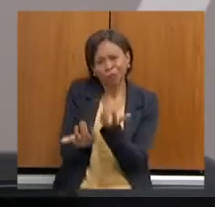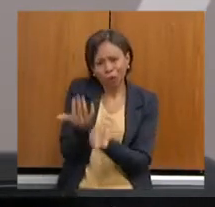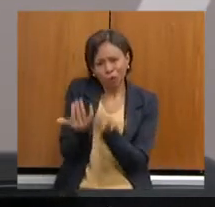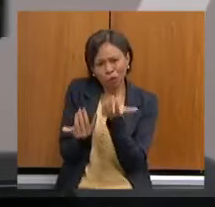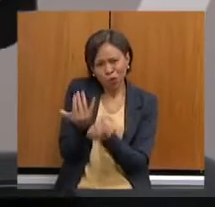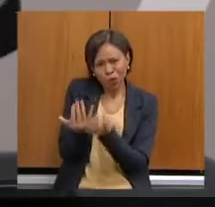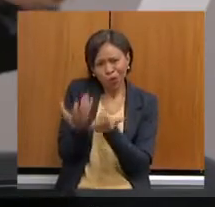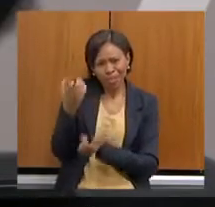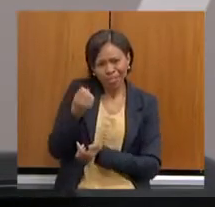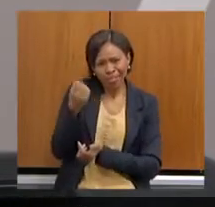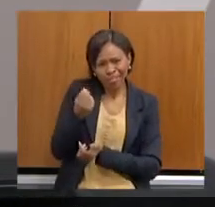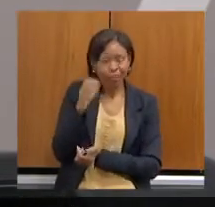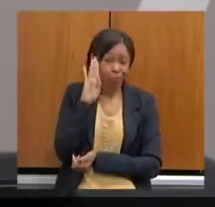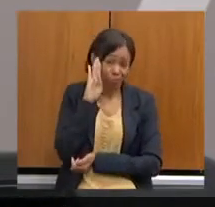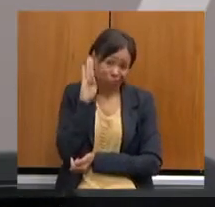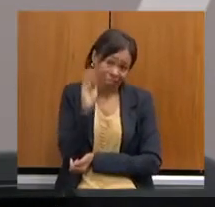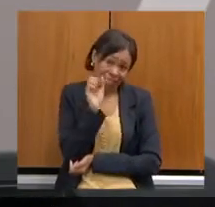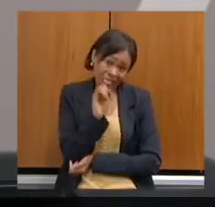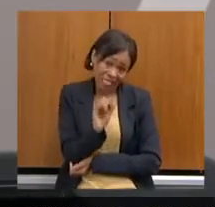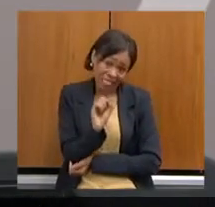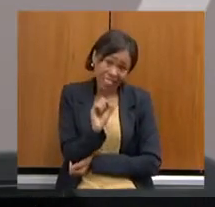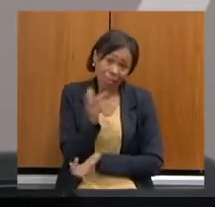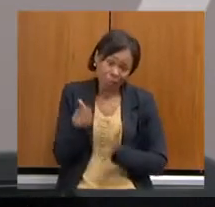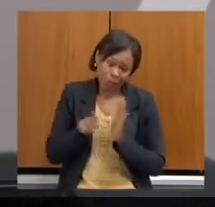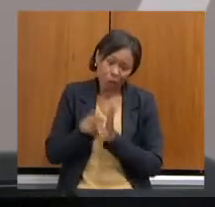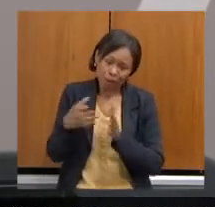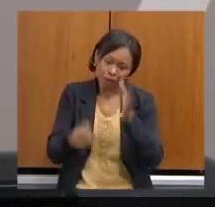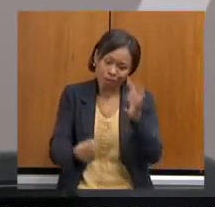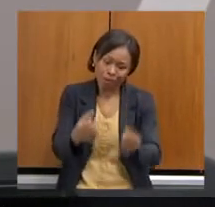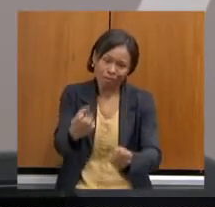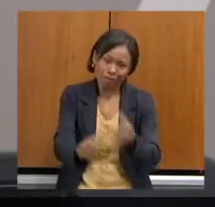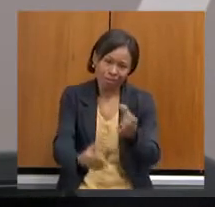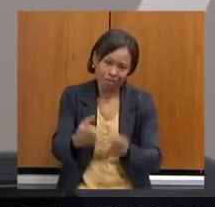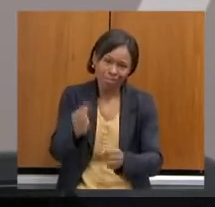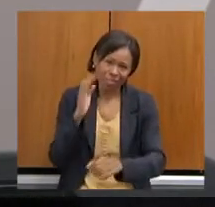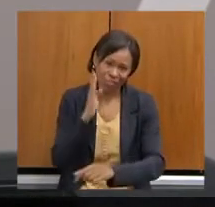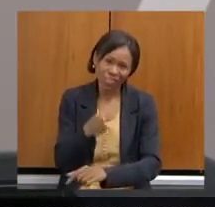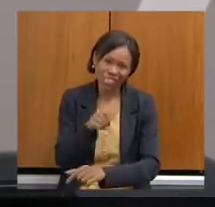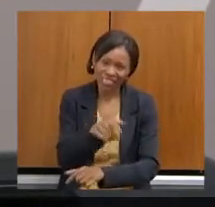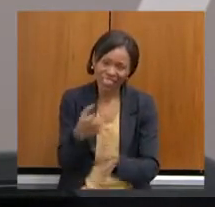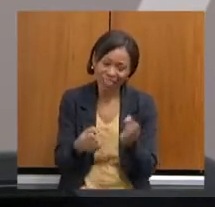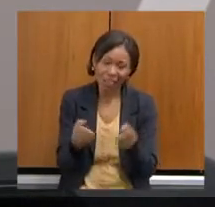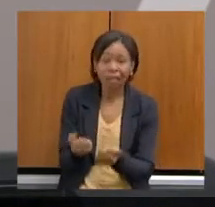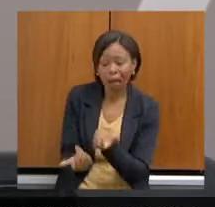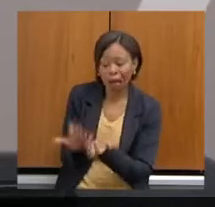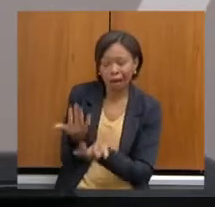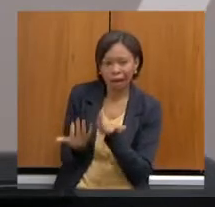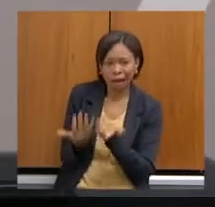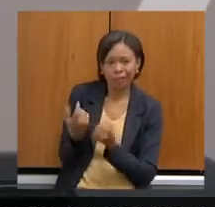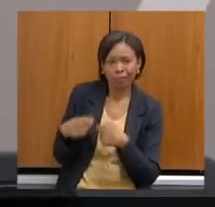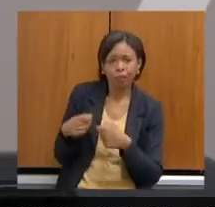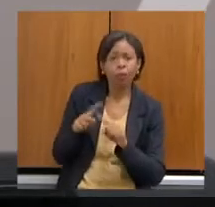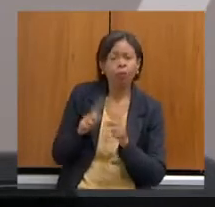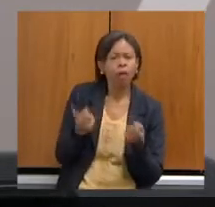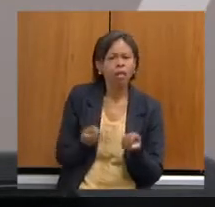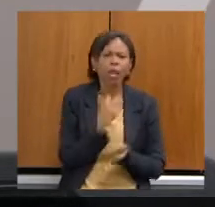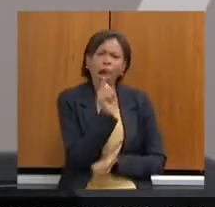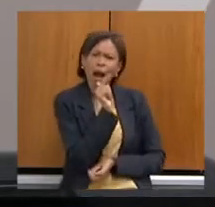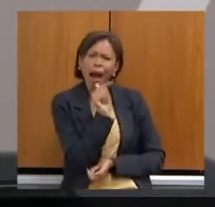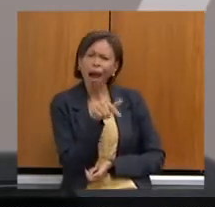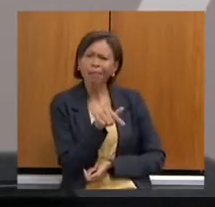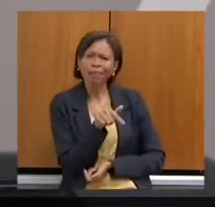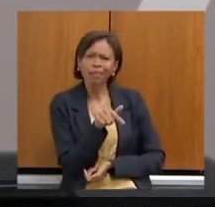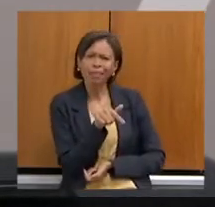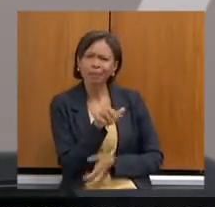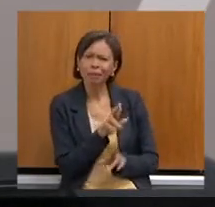principalmente se ele é tirá-la do Curral e não tem não tem essa mesma questão com a água então